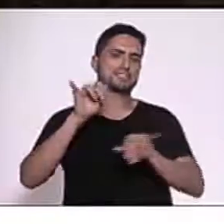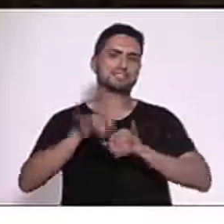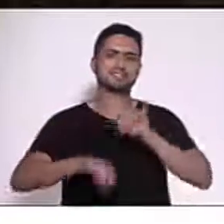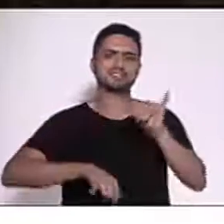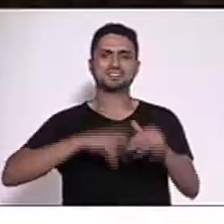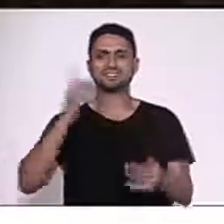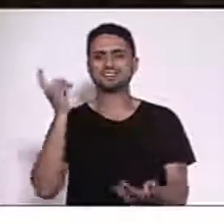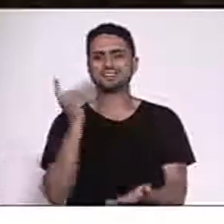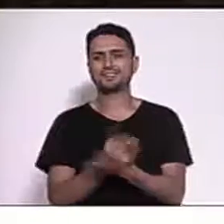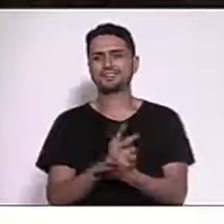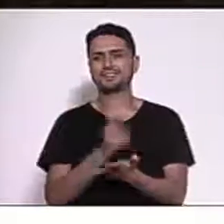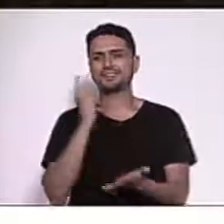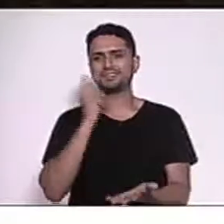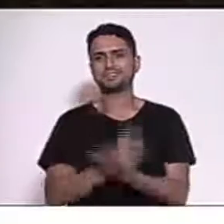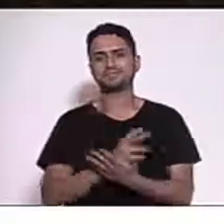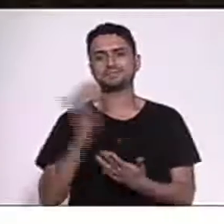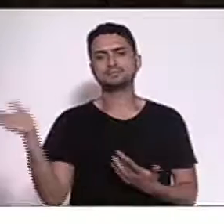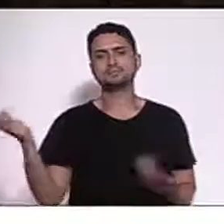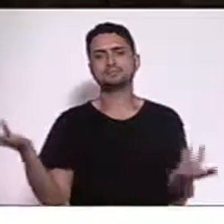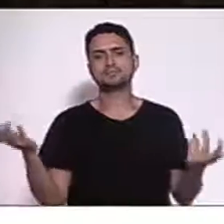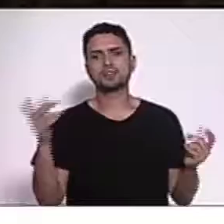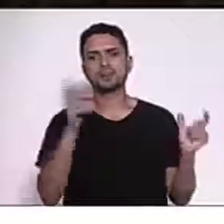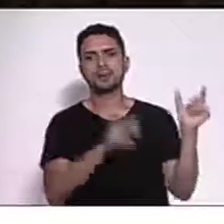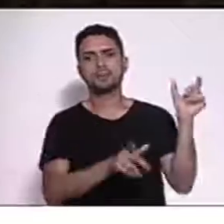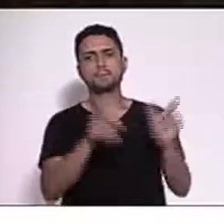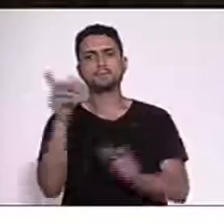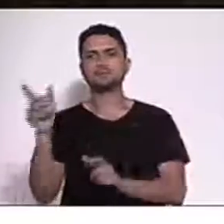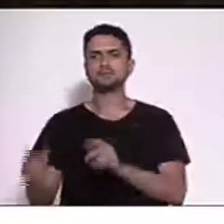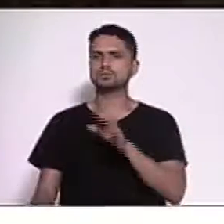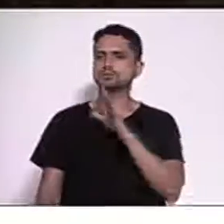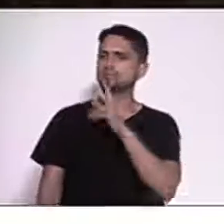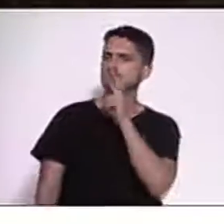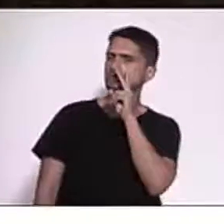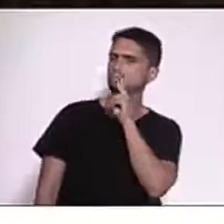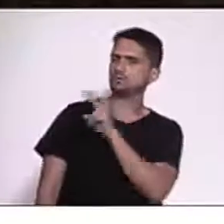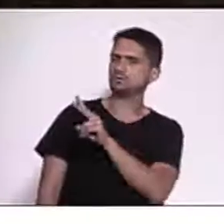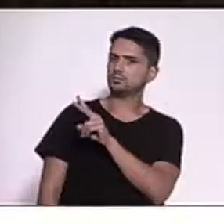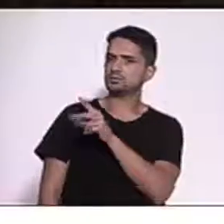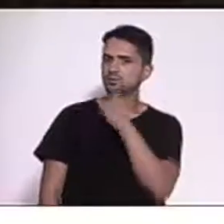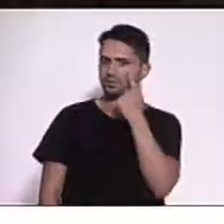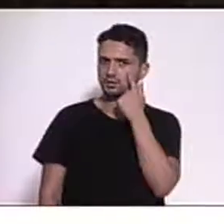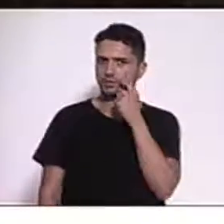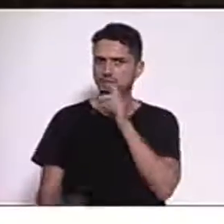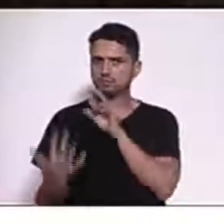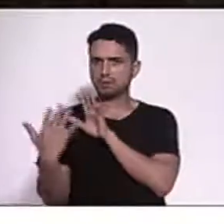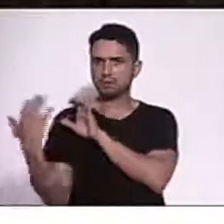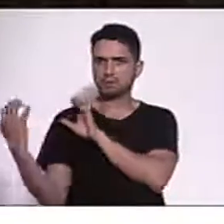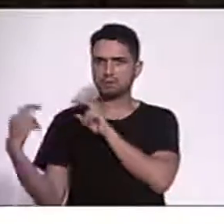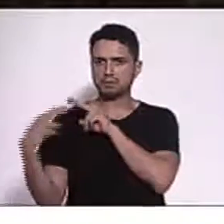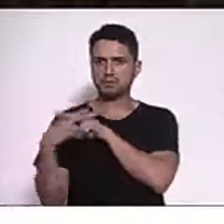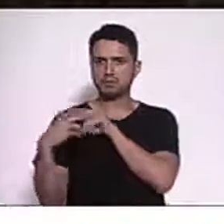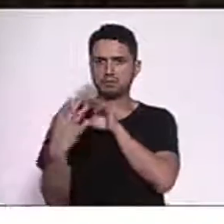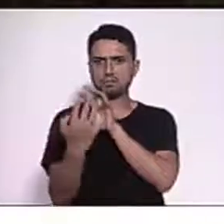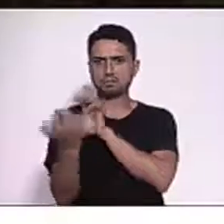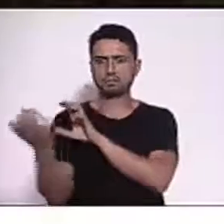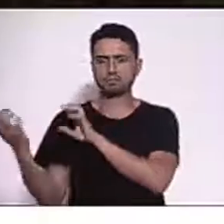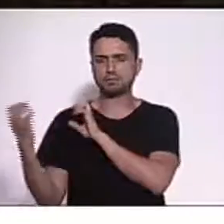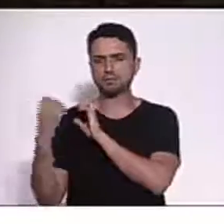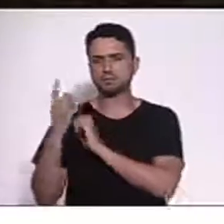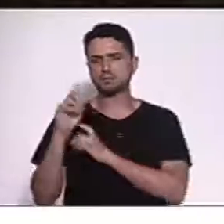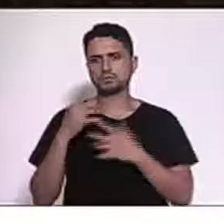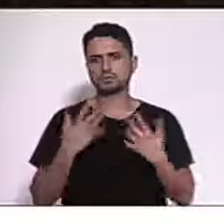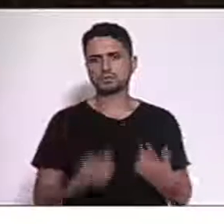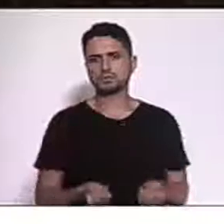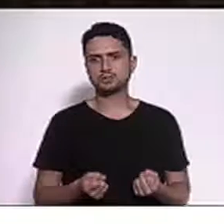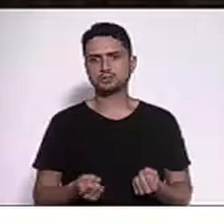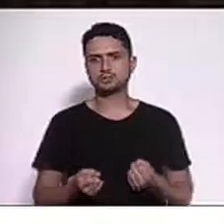outra, e aí as pessoas estão começando vivem envolvidos numa discussão de indignação, de